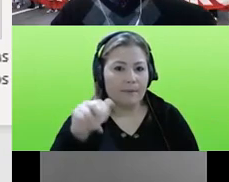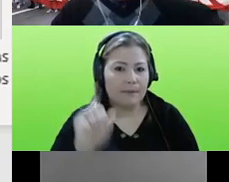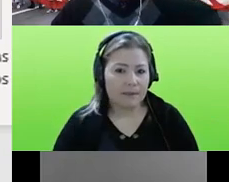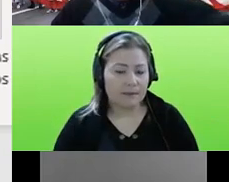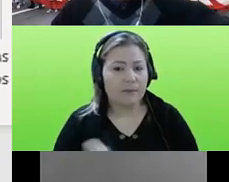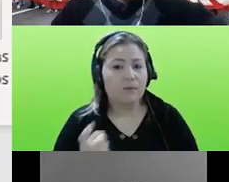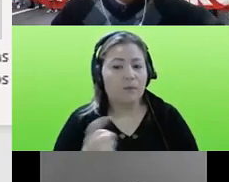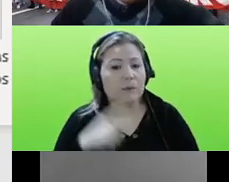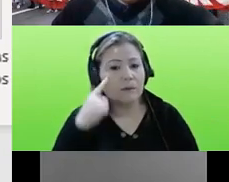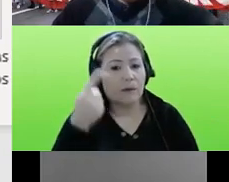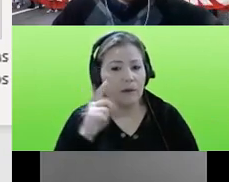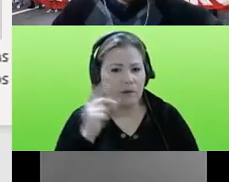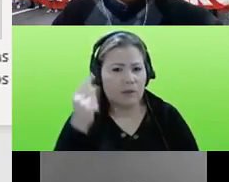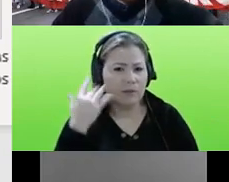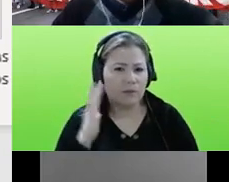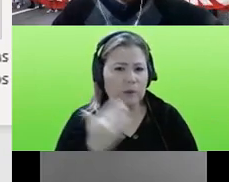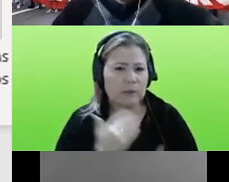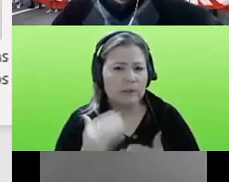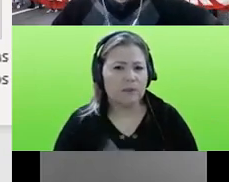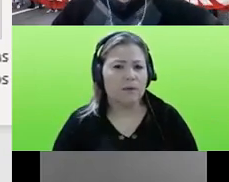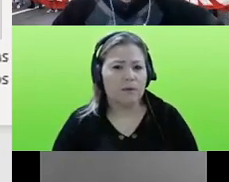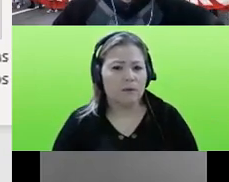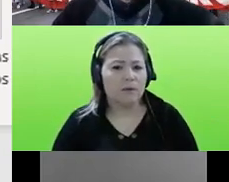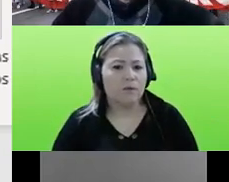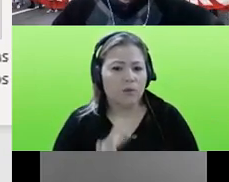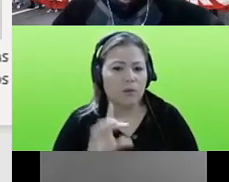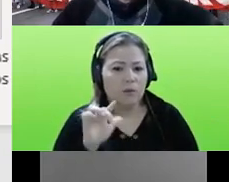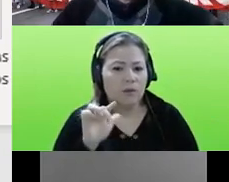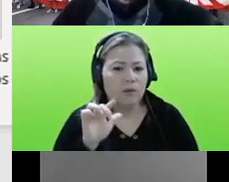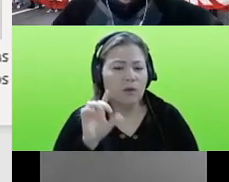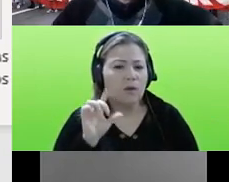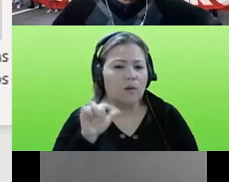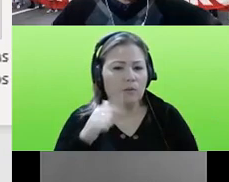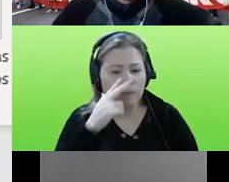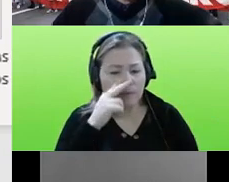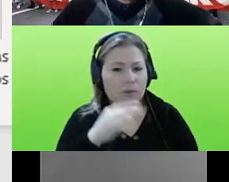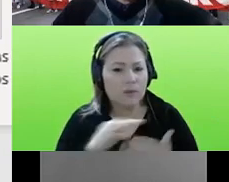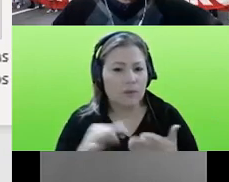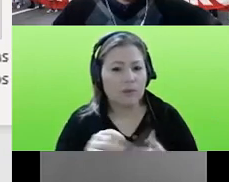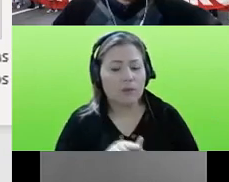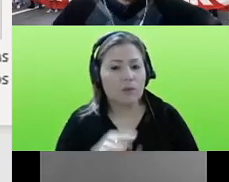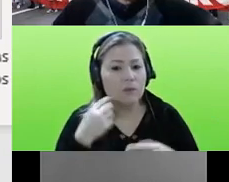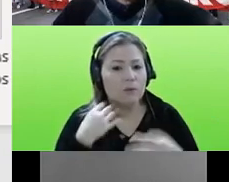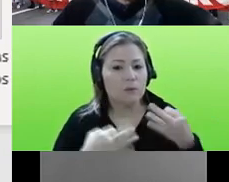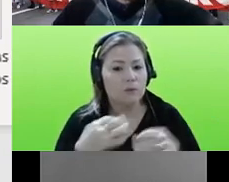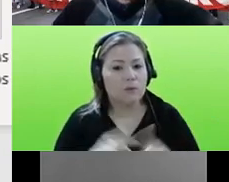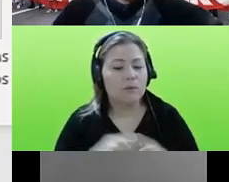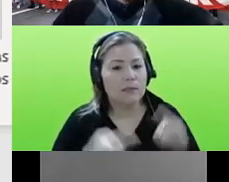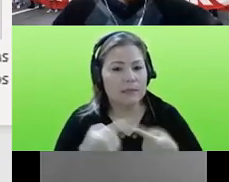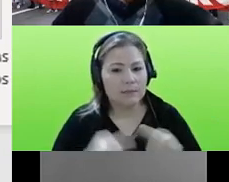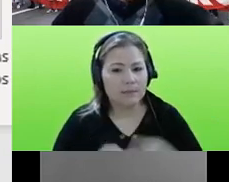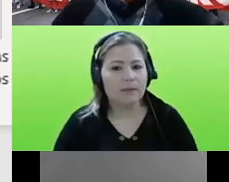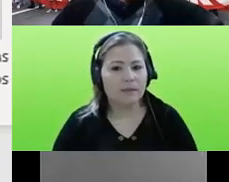isso já no início, ali logo depois que saiu Uma Teoria da Justiça e no debate entre Rawls e Habermas isso